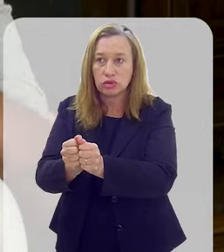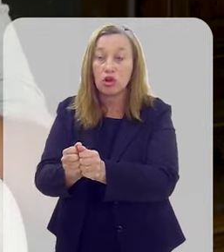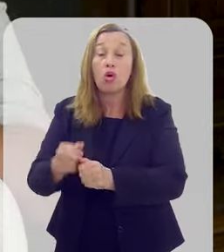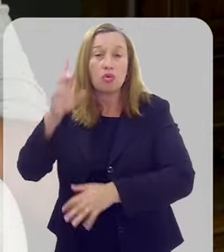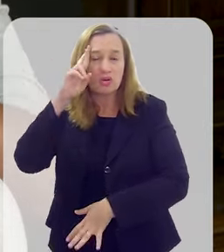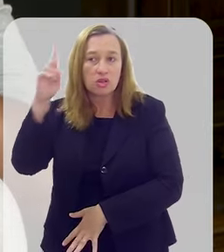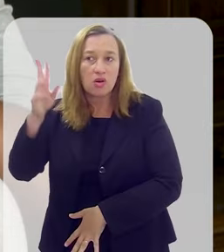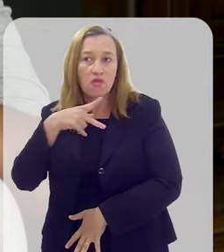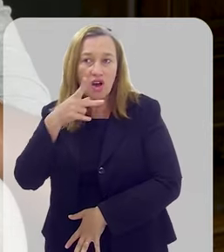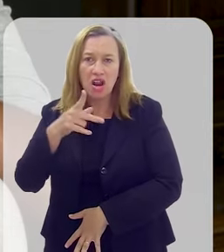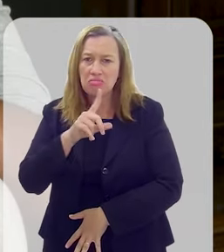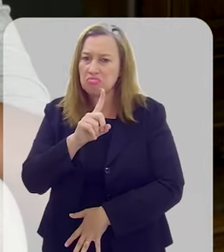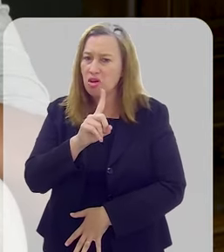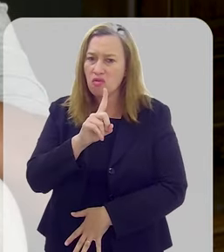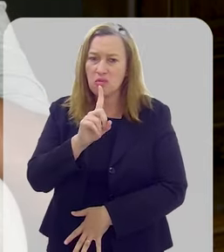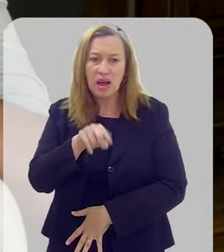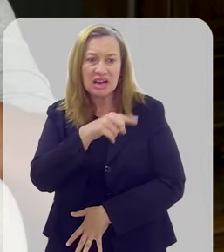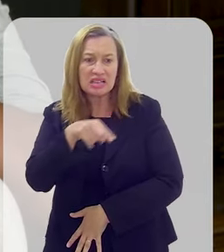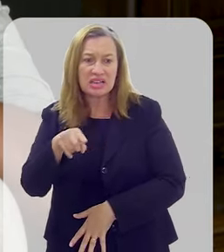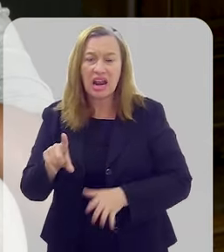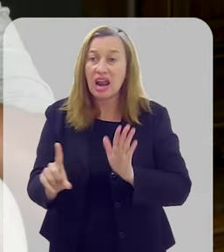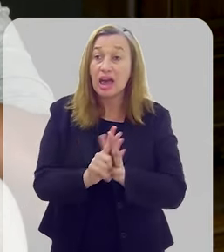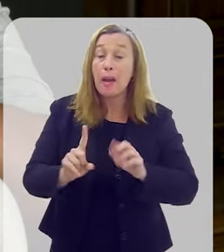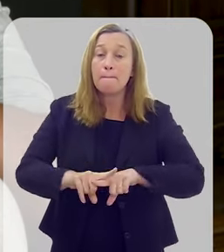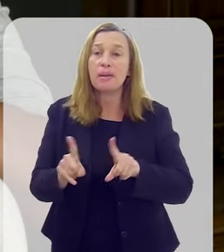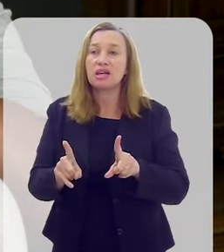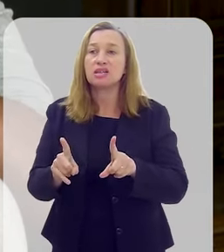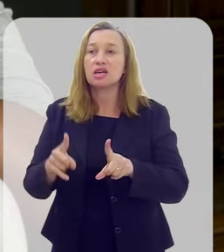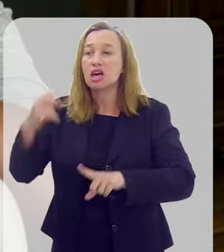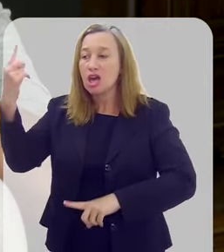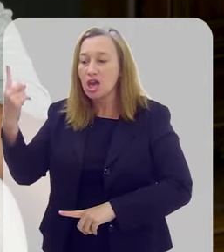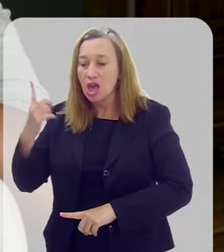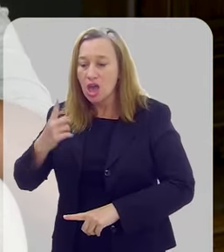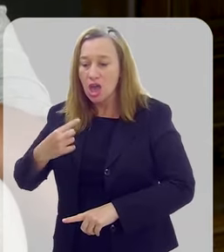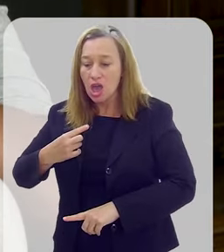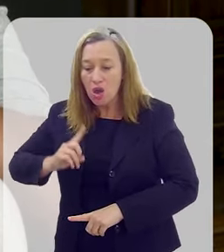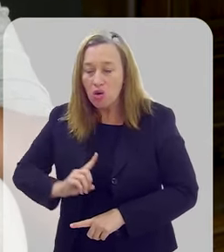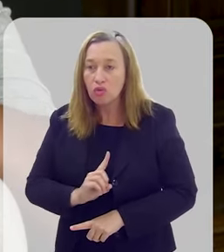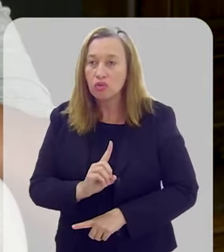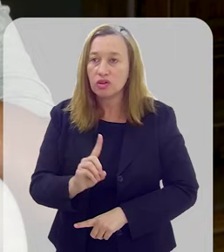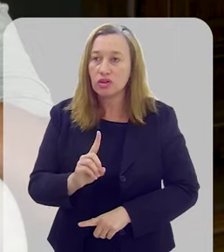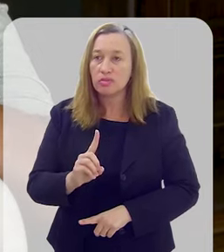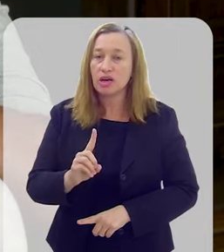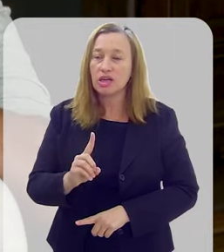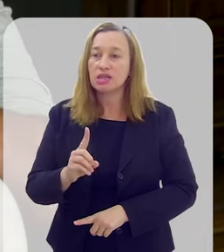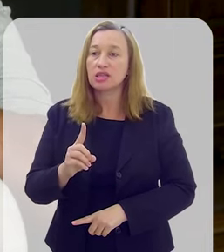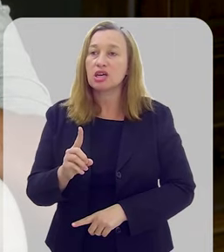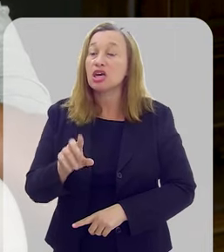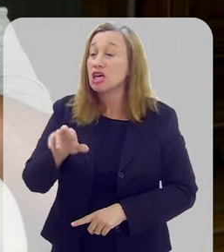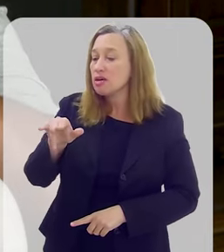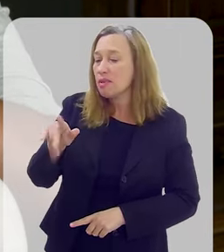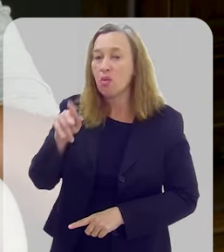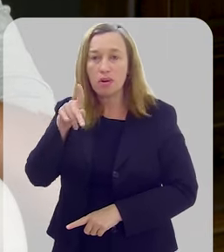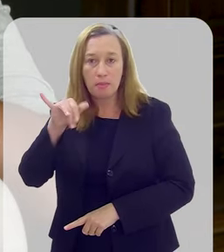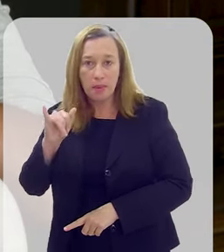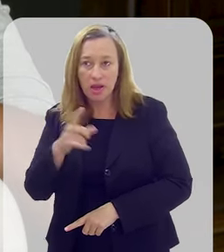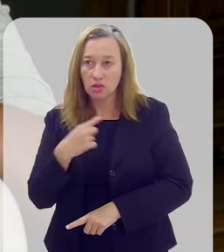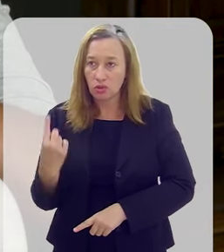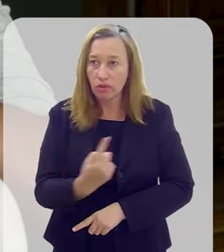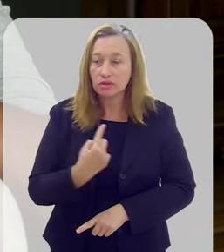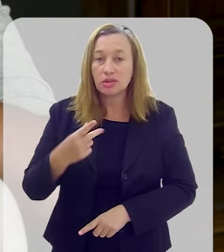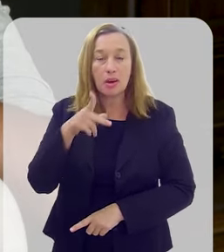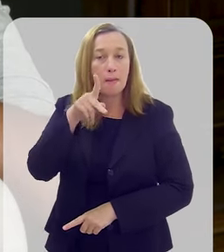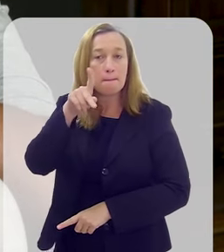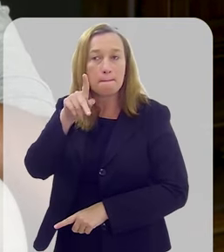próprio senhor disse que ele não veio para abolir a lei Ele veio para ser o nosso irmão o